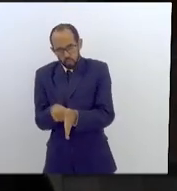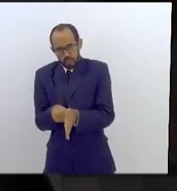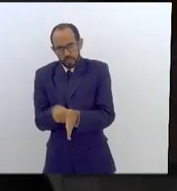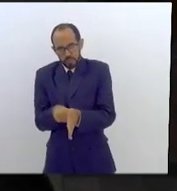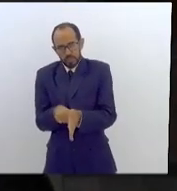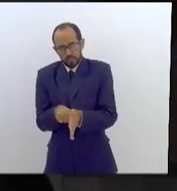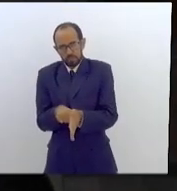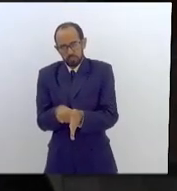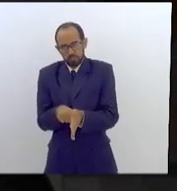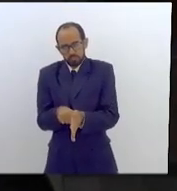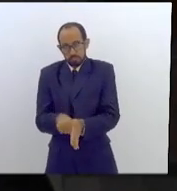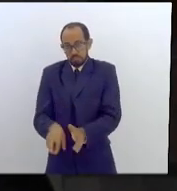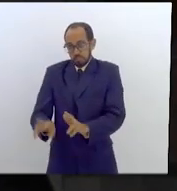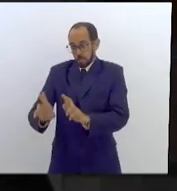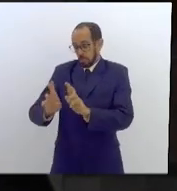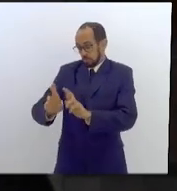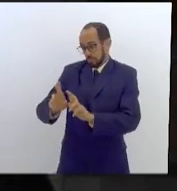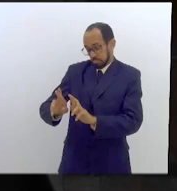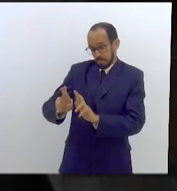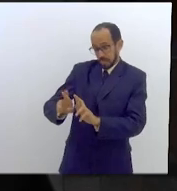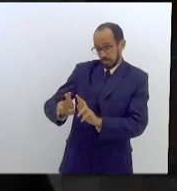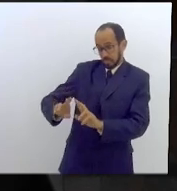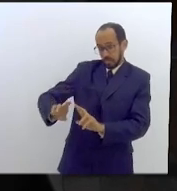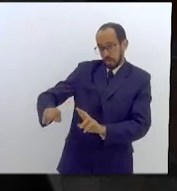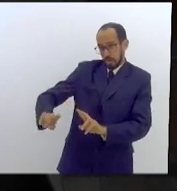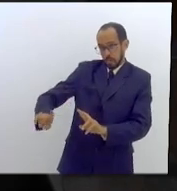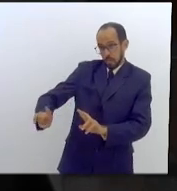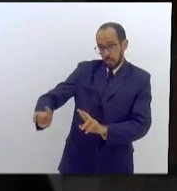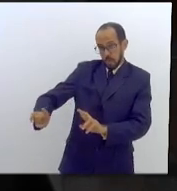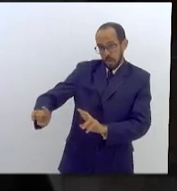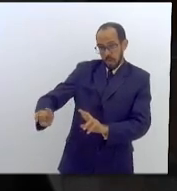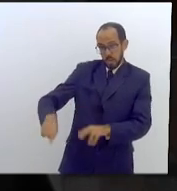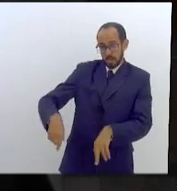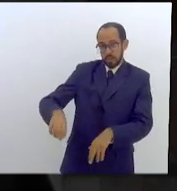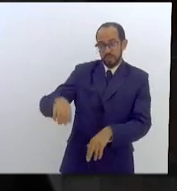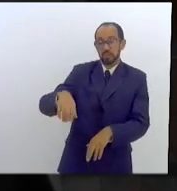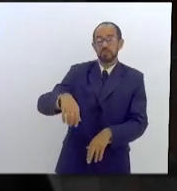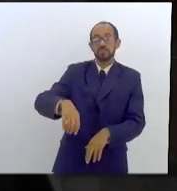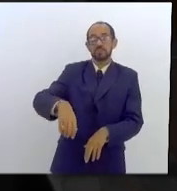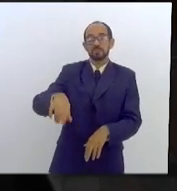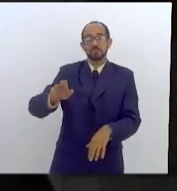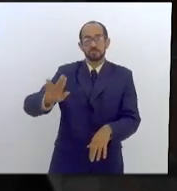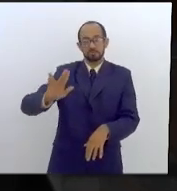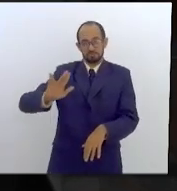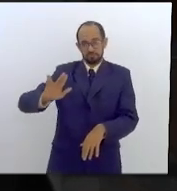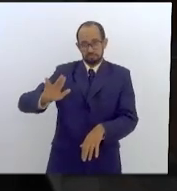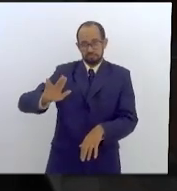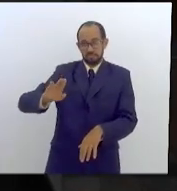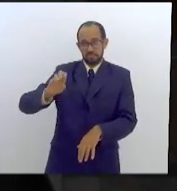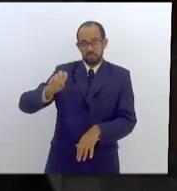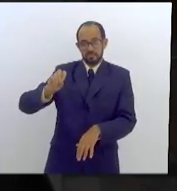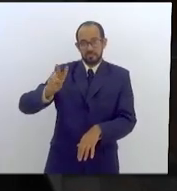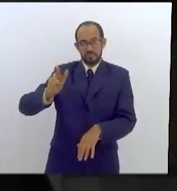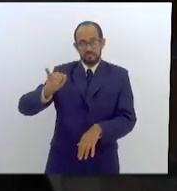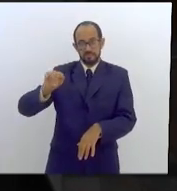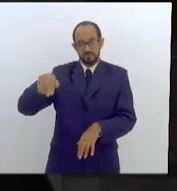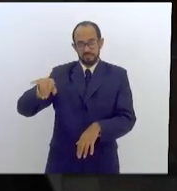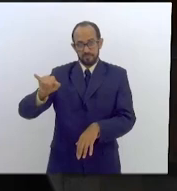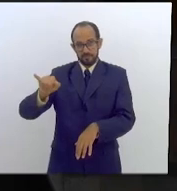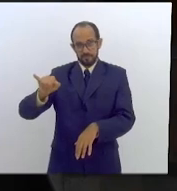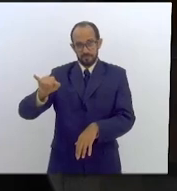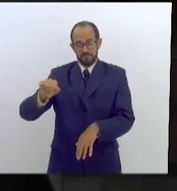que eu espero que não tenha sido as consultorias dos Ovnis no sentido